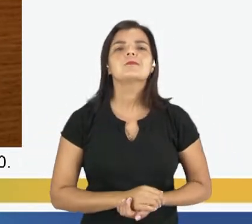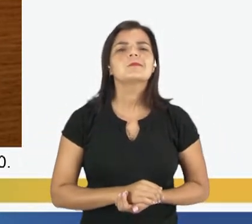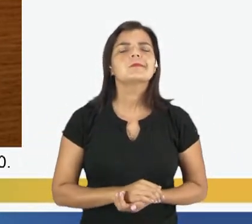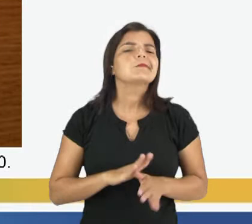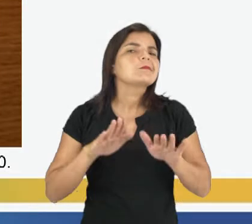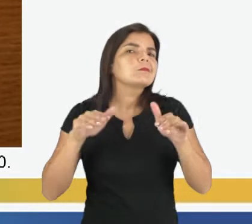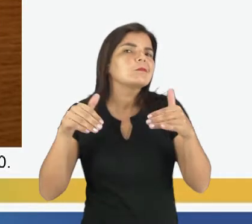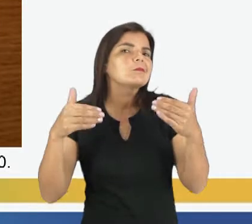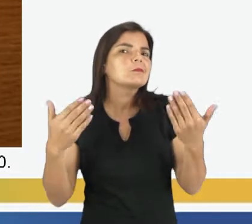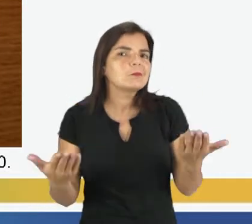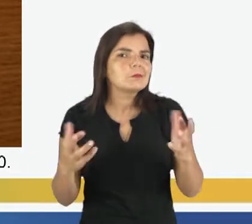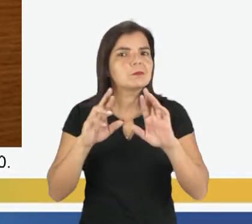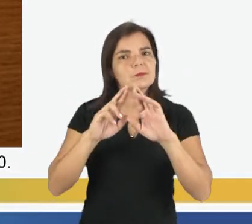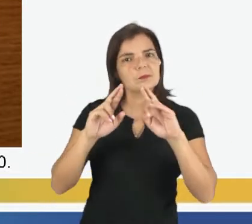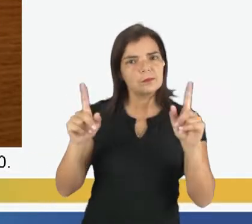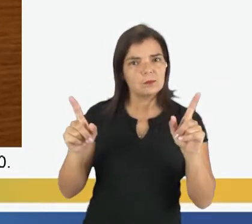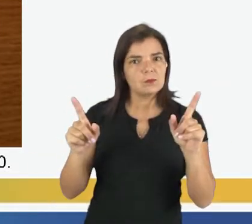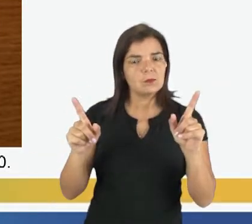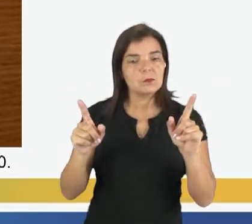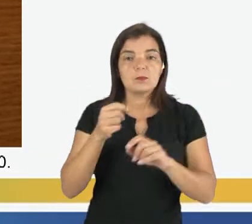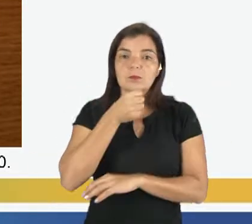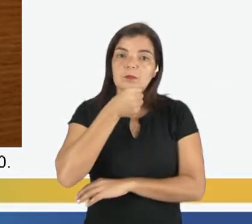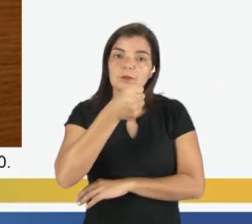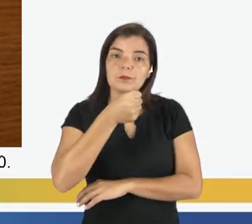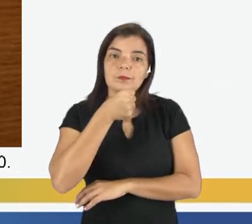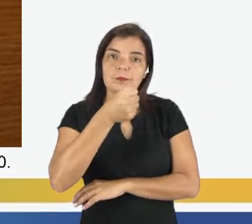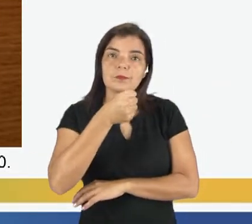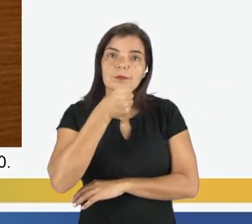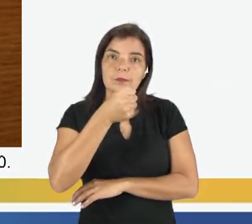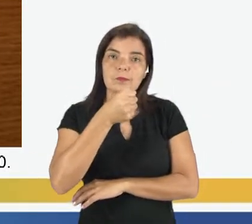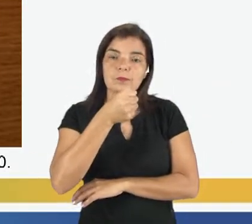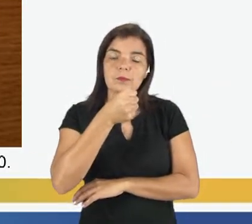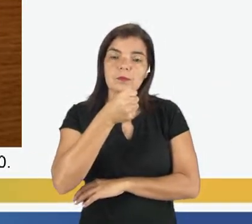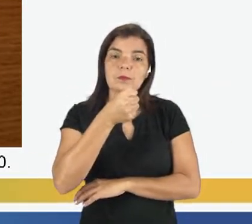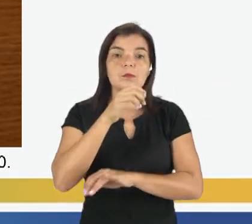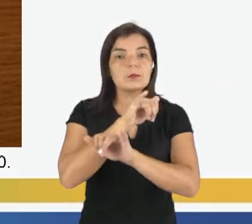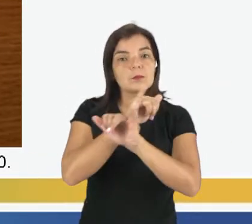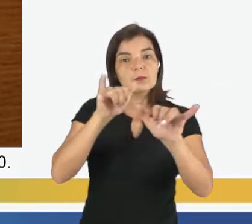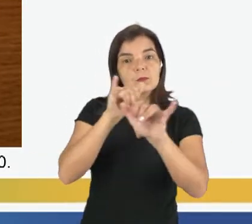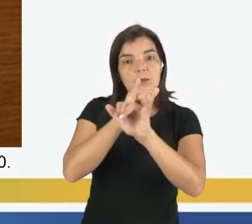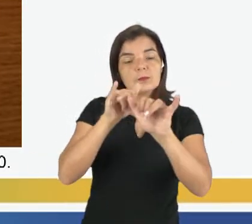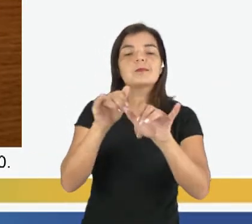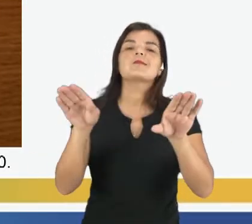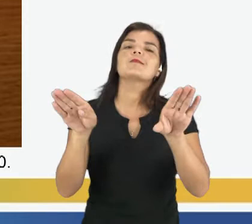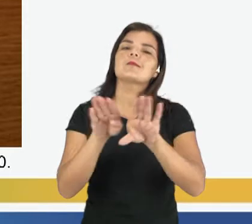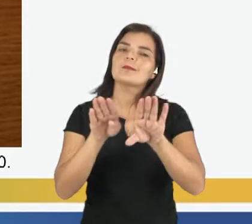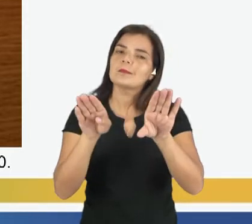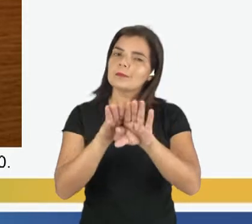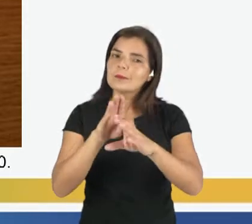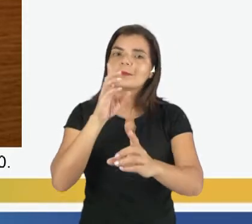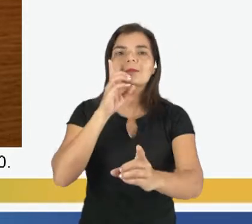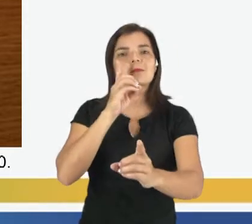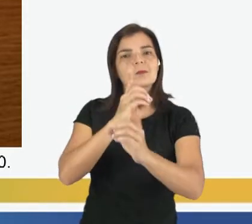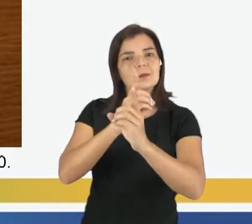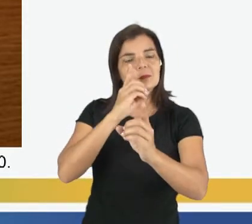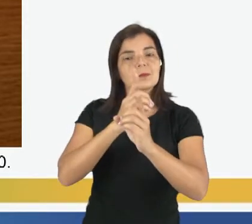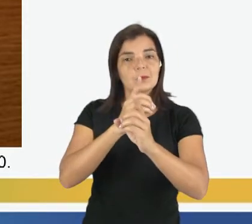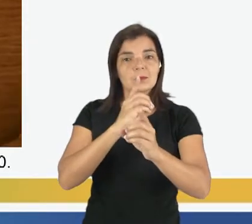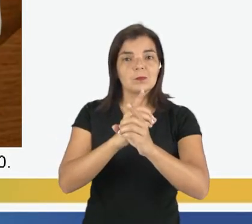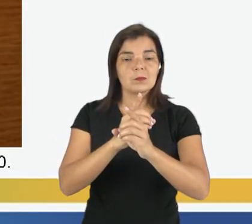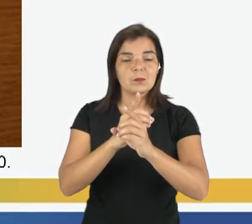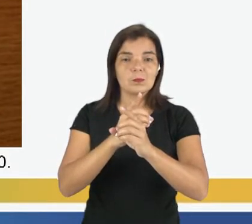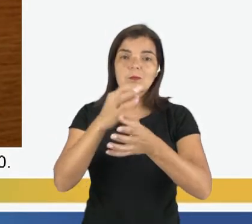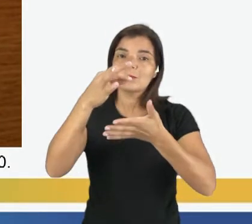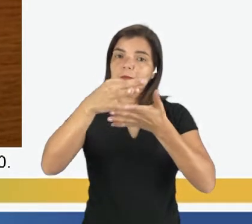então, qual vai ser a diferença da reportagem para a notícia que nós também encontramos nesses meios